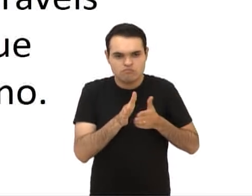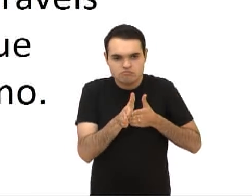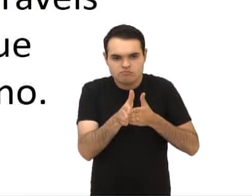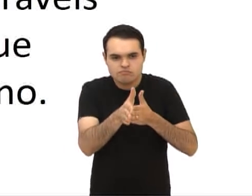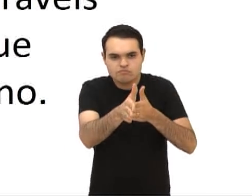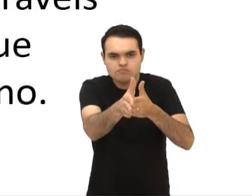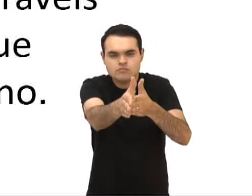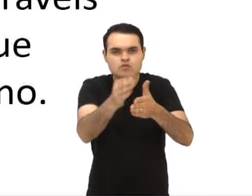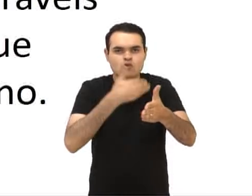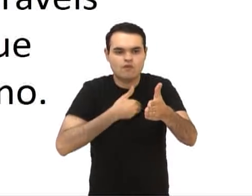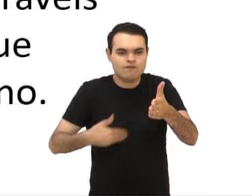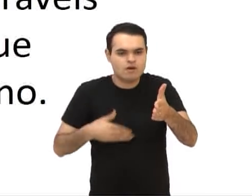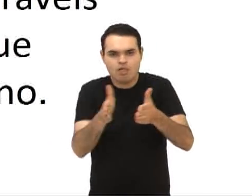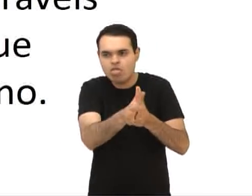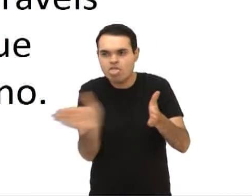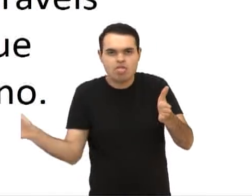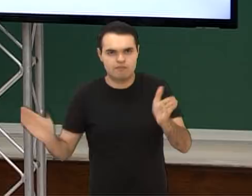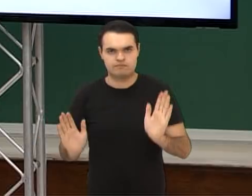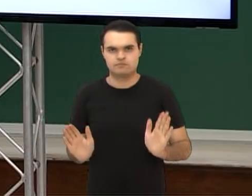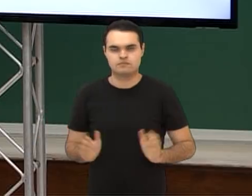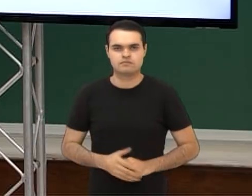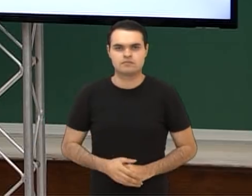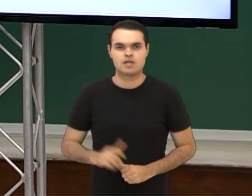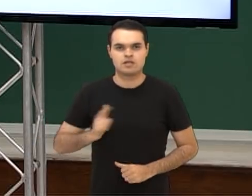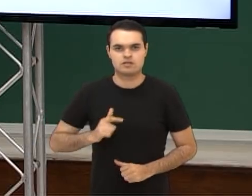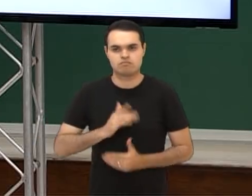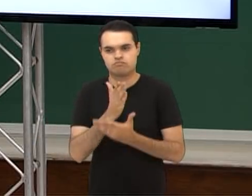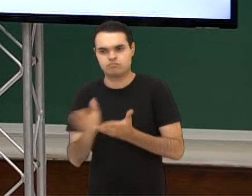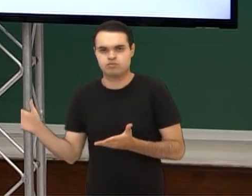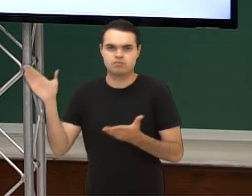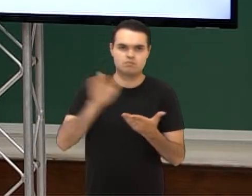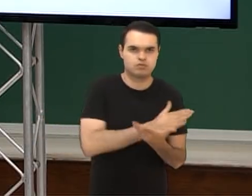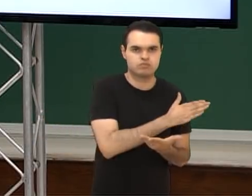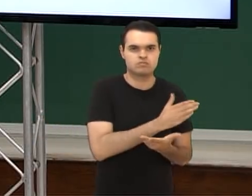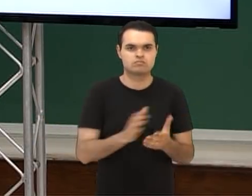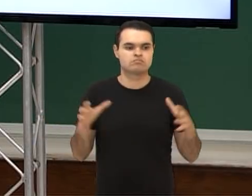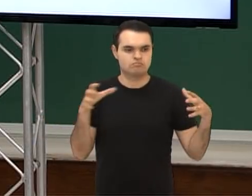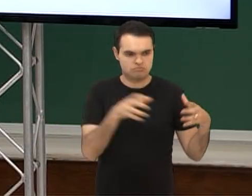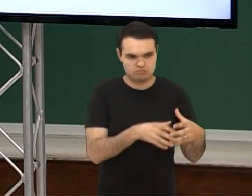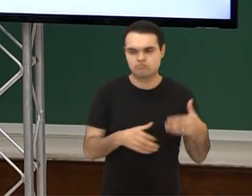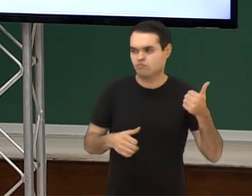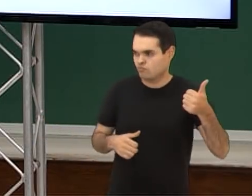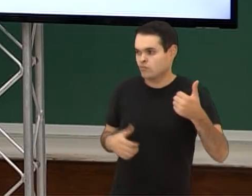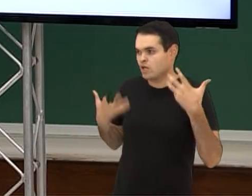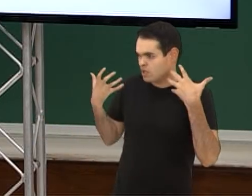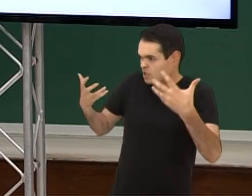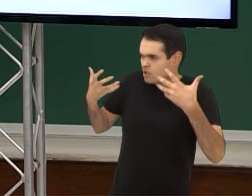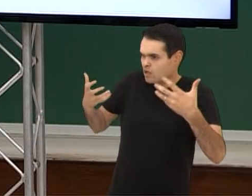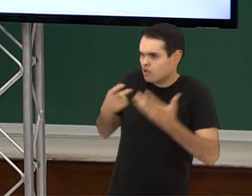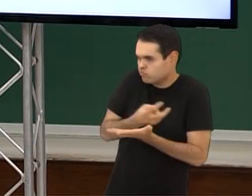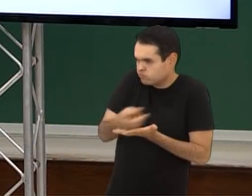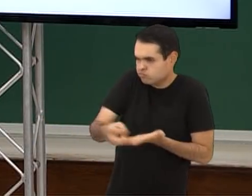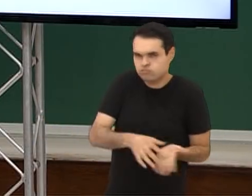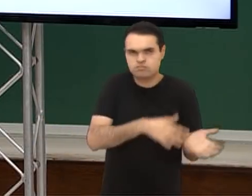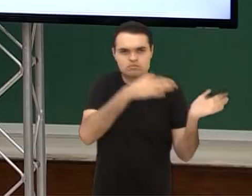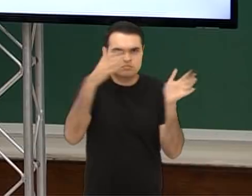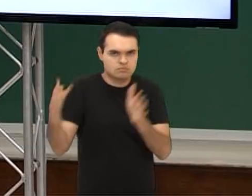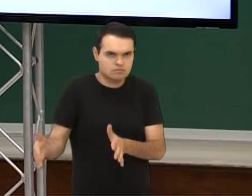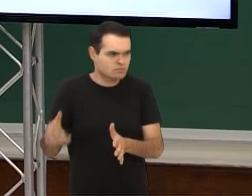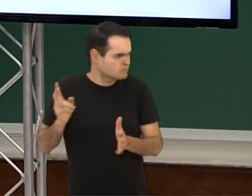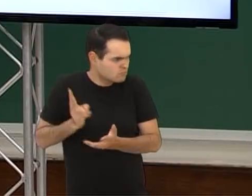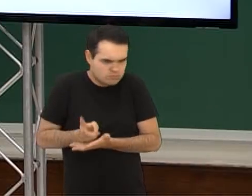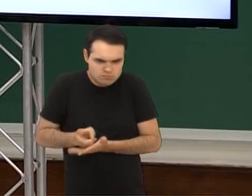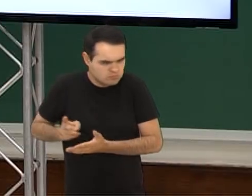governo. A sociedade se dividiu entre os favoráveis ao impeachment da presidente e os que queriam sua permanência no governo.